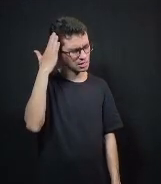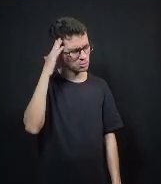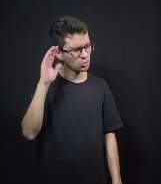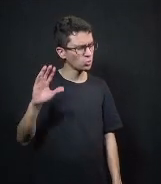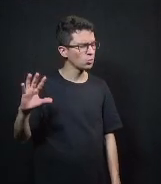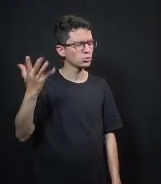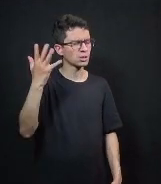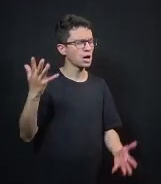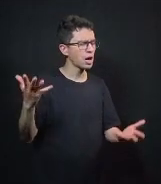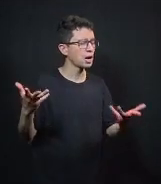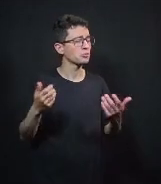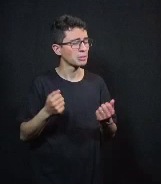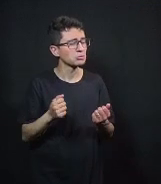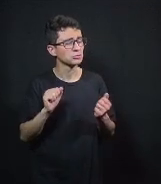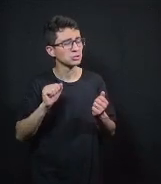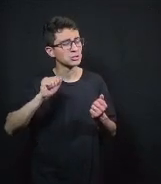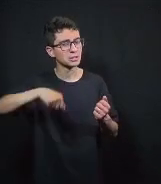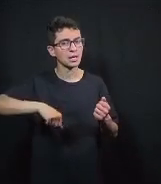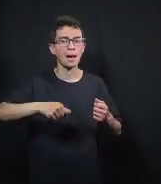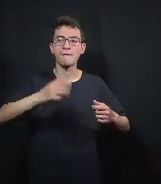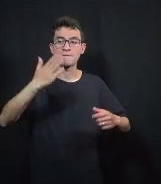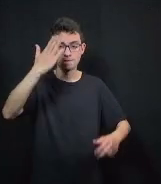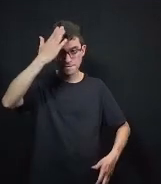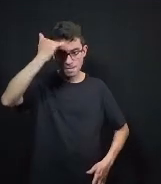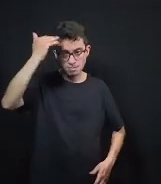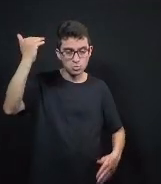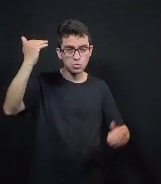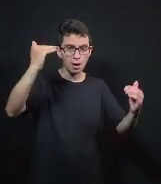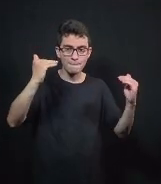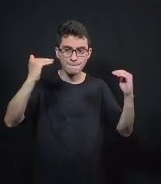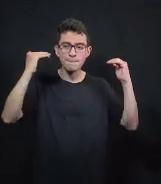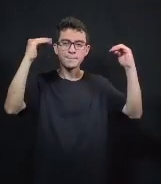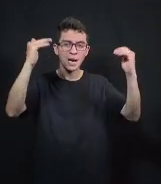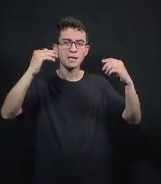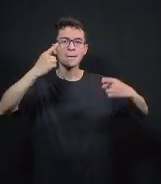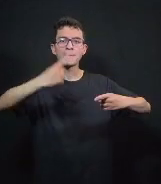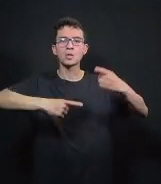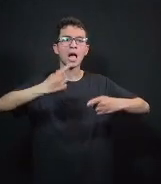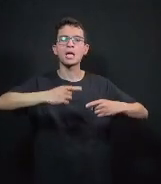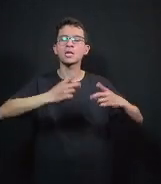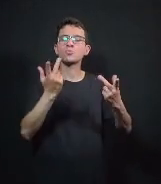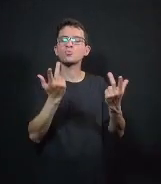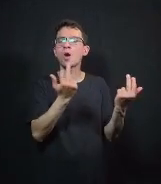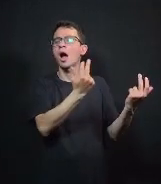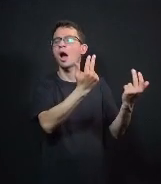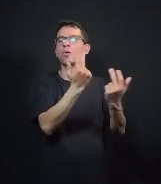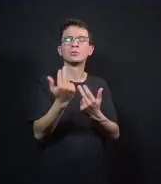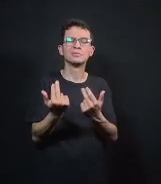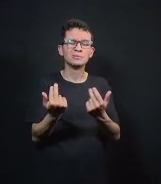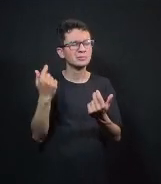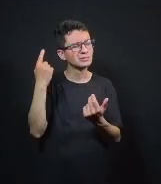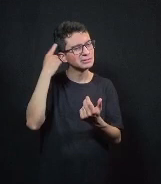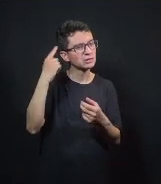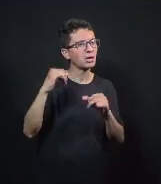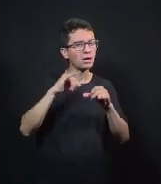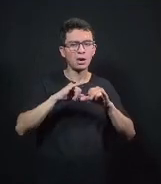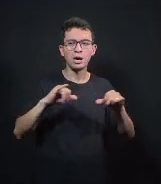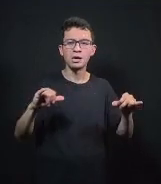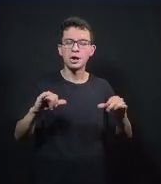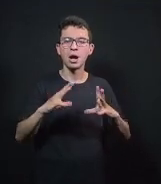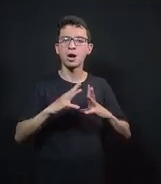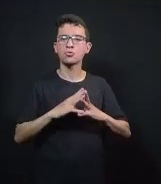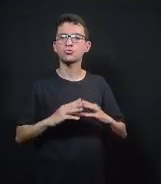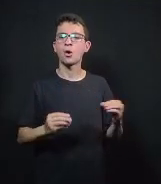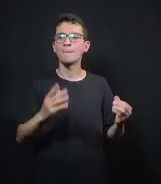dentro dos grupos populares que é: político não presta, político é tudo igual, eles vêm fazer campanha aqui, quando eles ganham, eles desaparecem